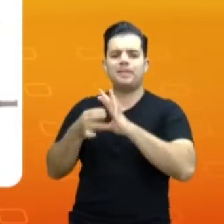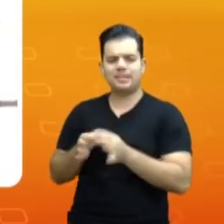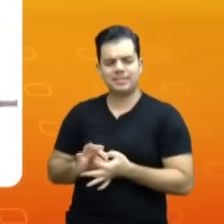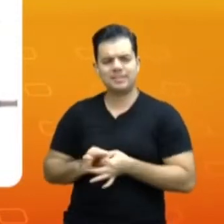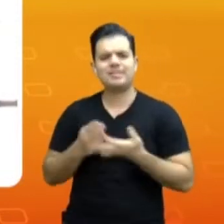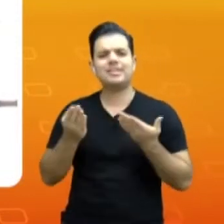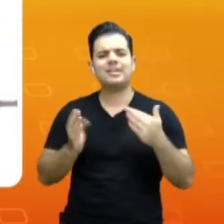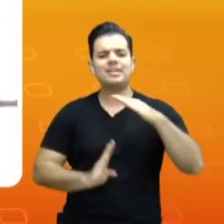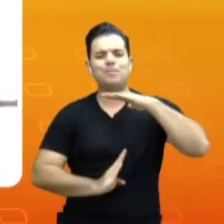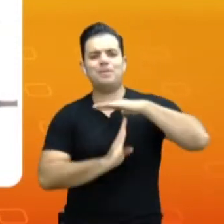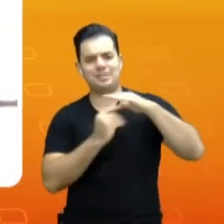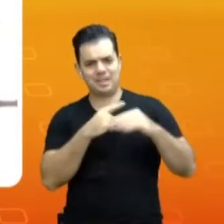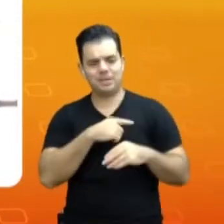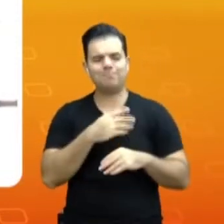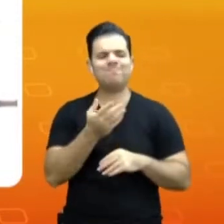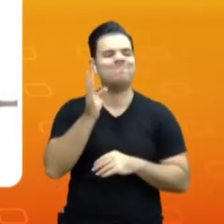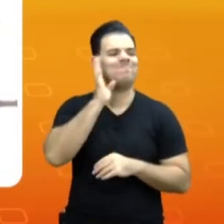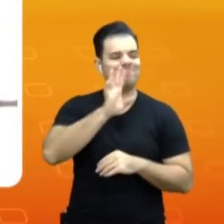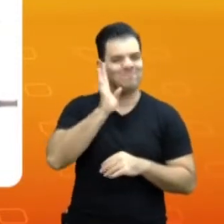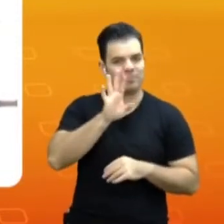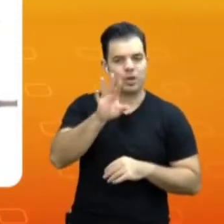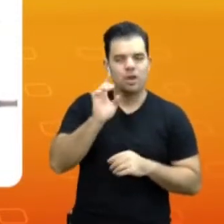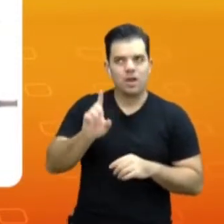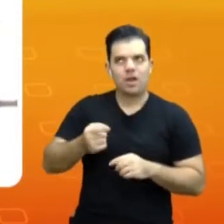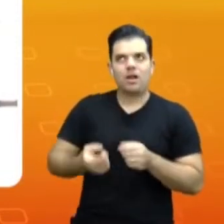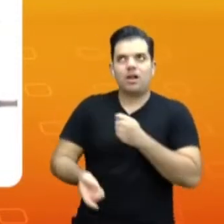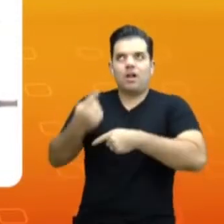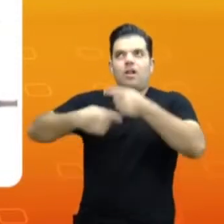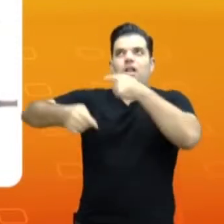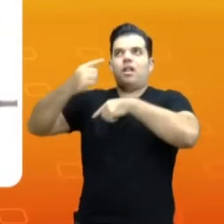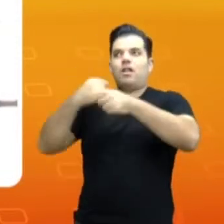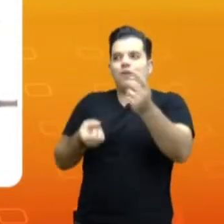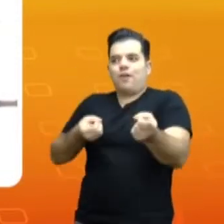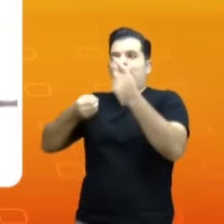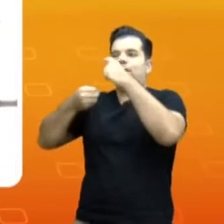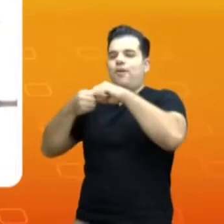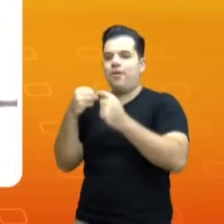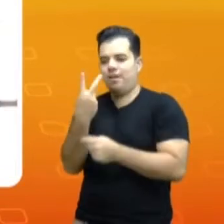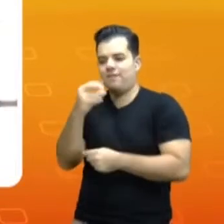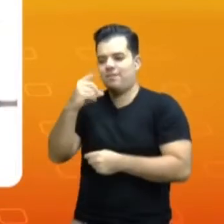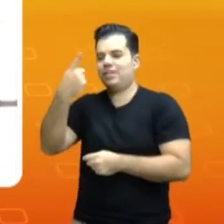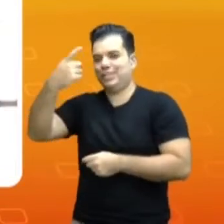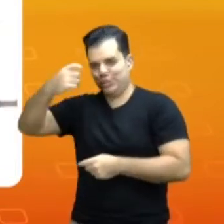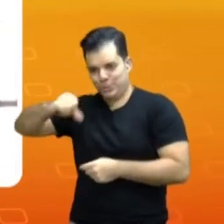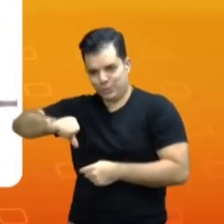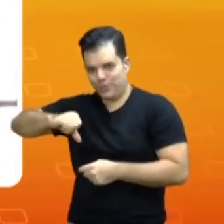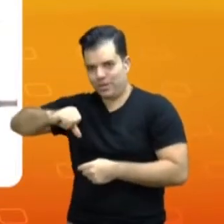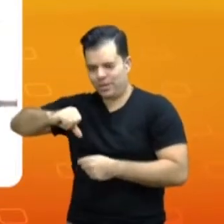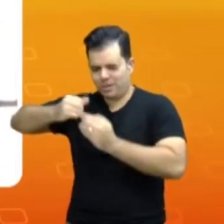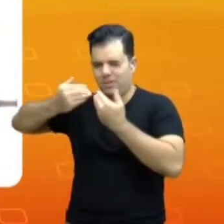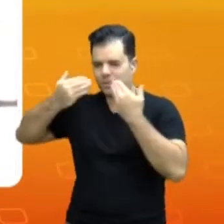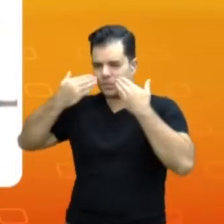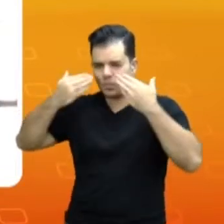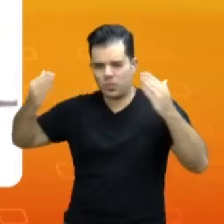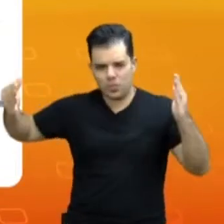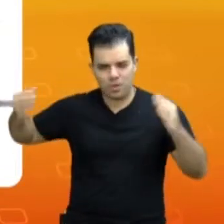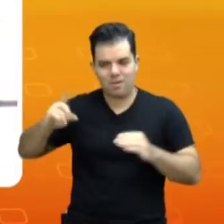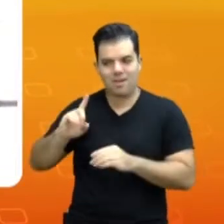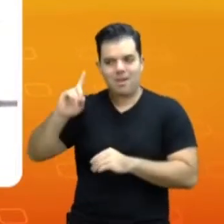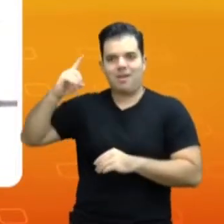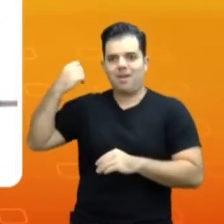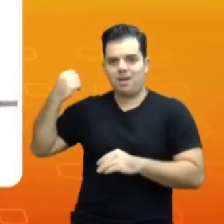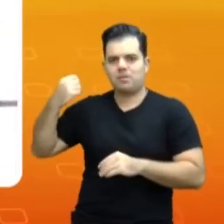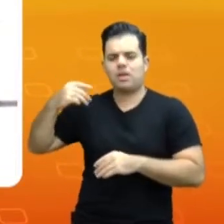Legal, vou voltar lá em 2019, apontando um projeto que a gente já